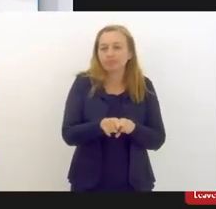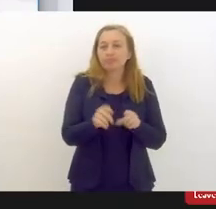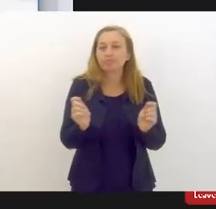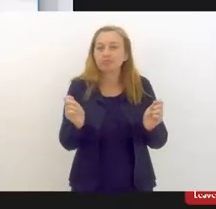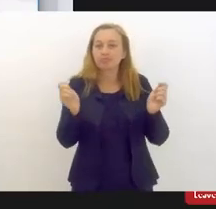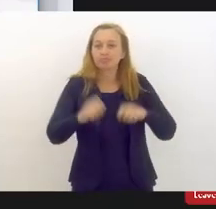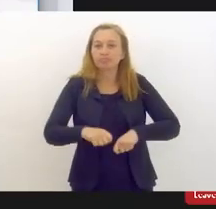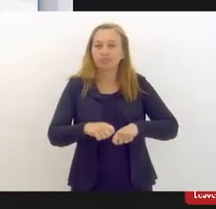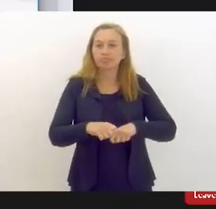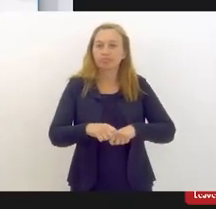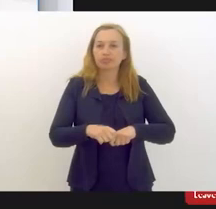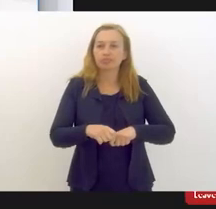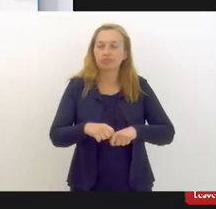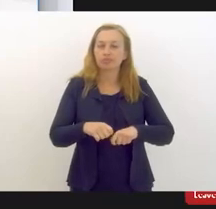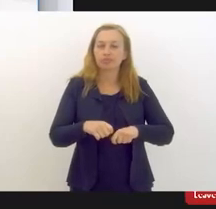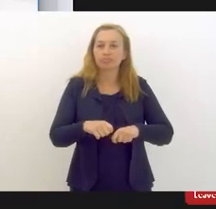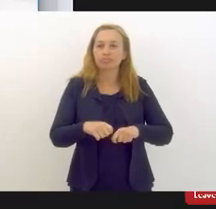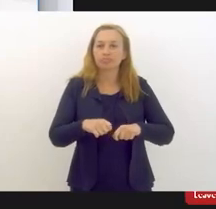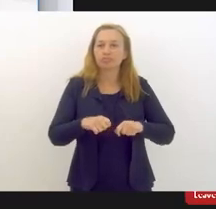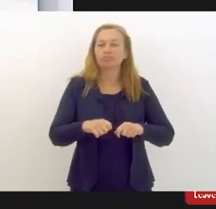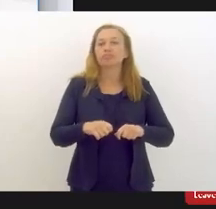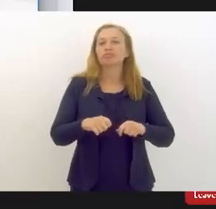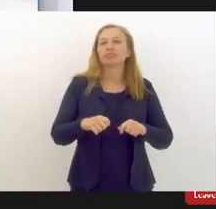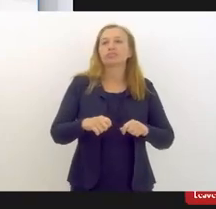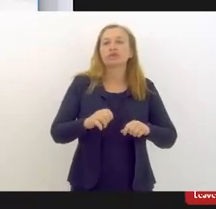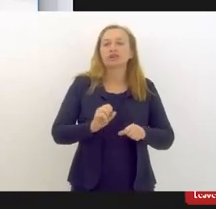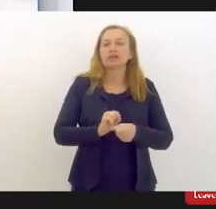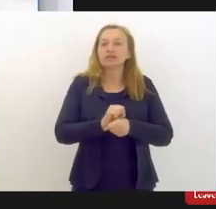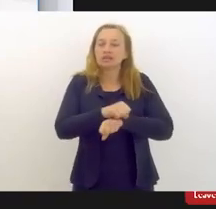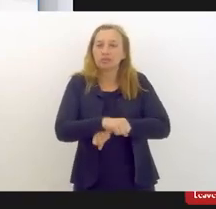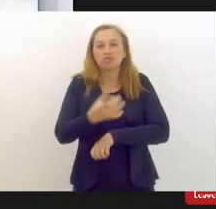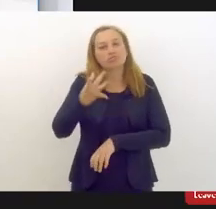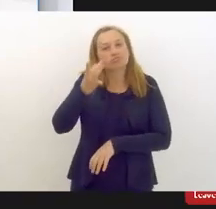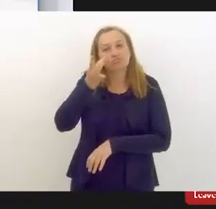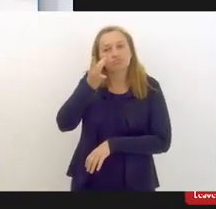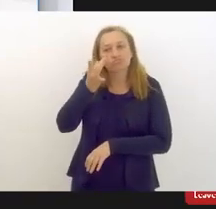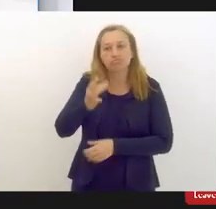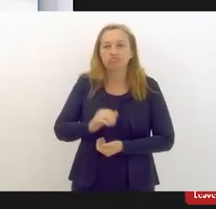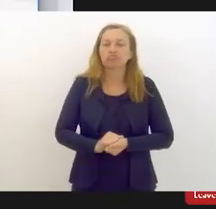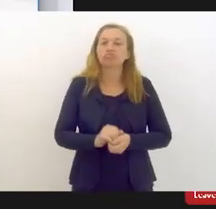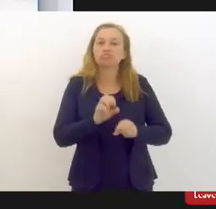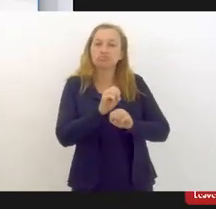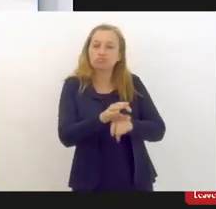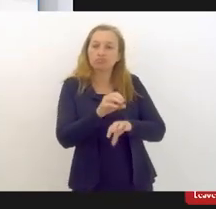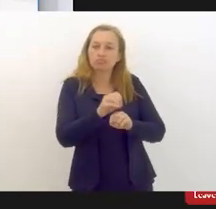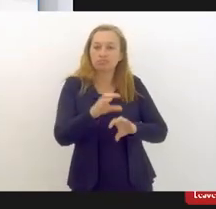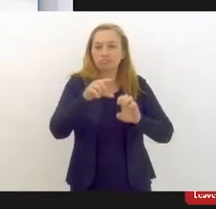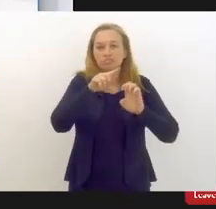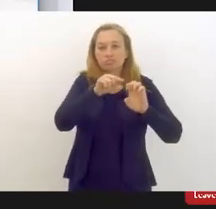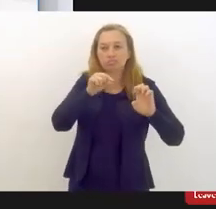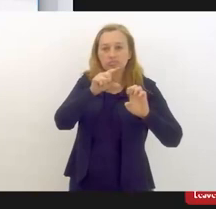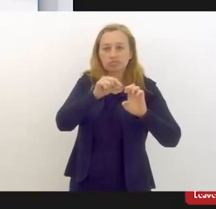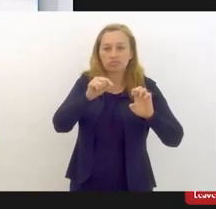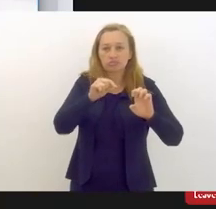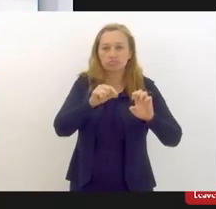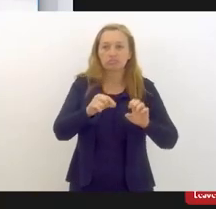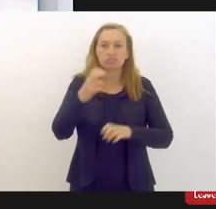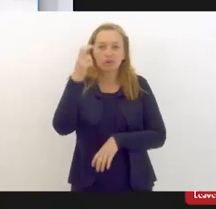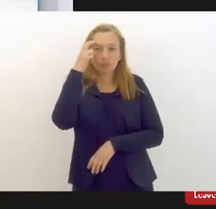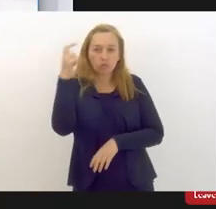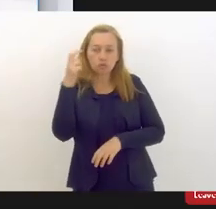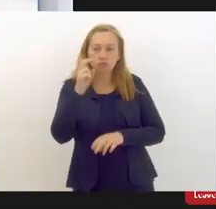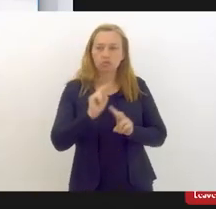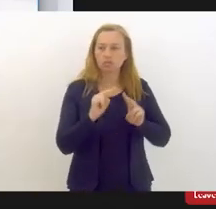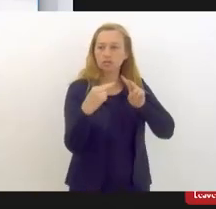de eventos presenciais. Então, foram seminários relacionados à educação empreendedora, à cultura